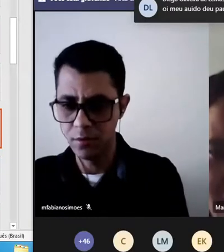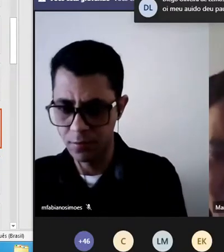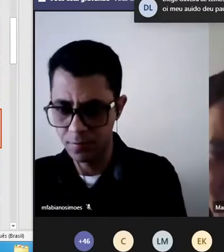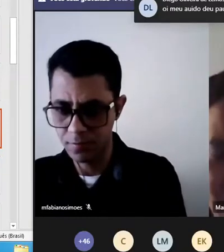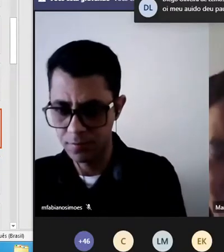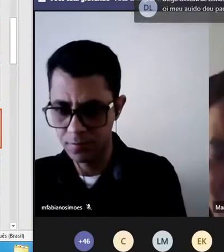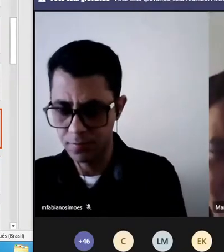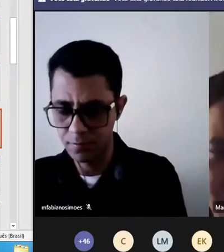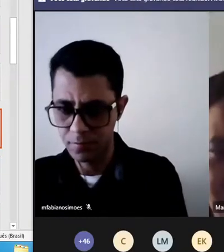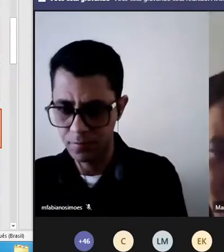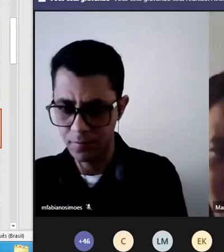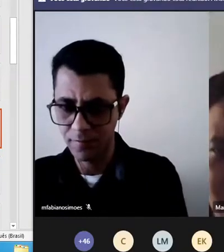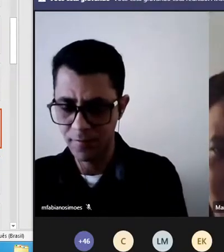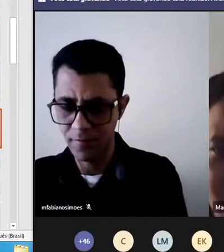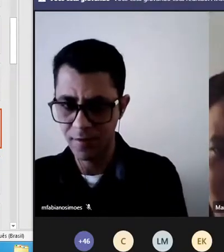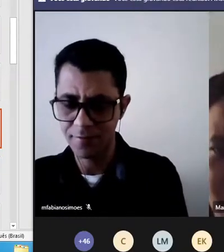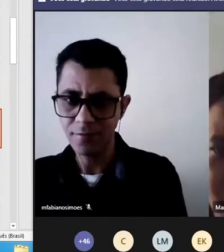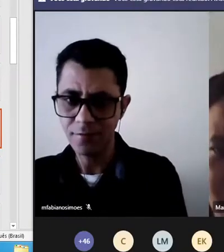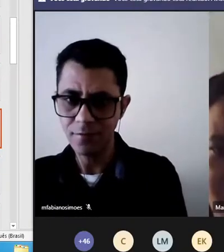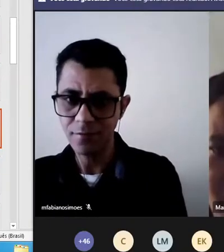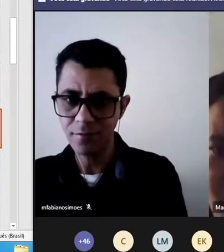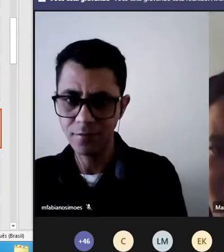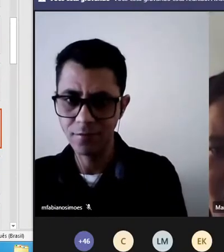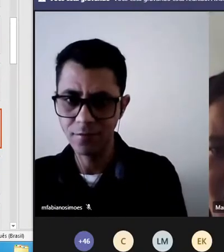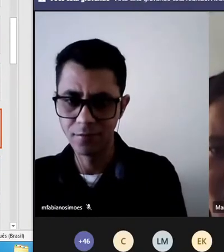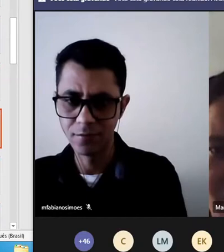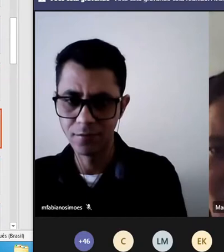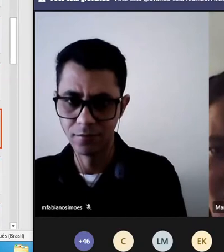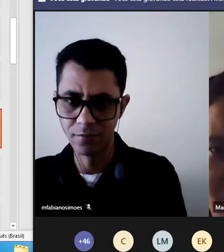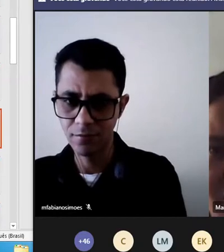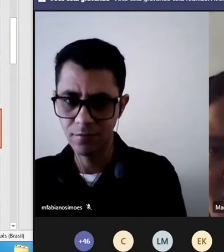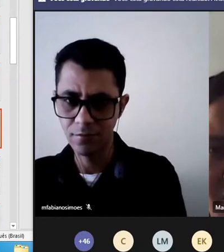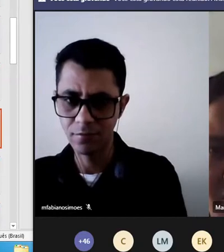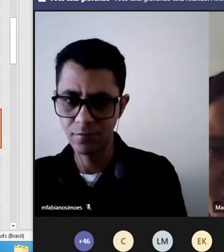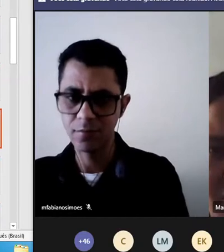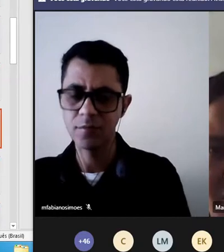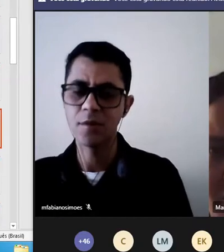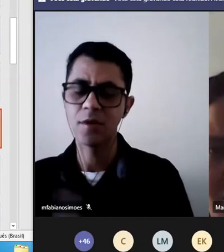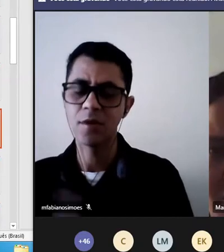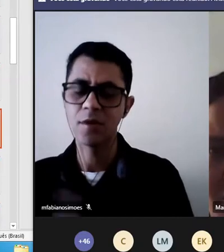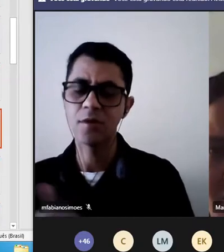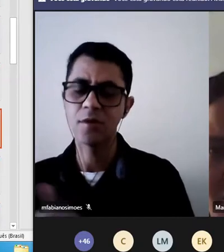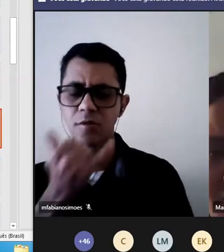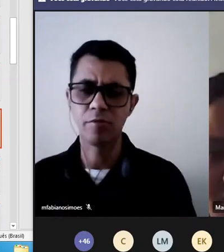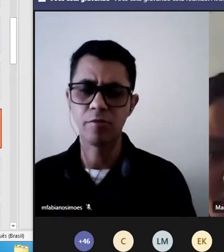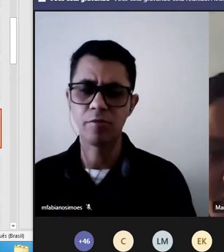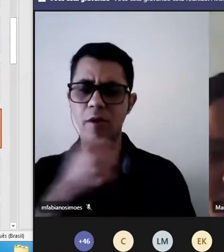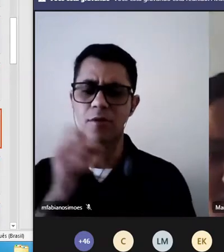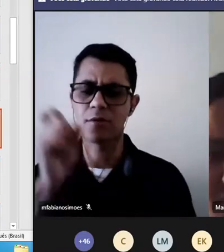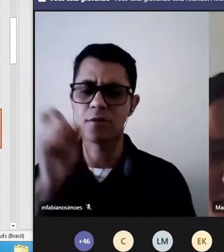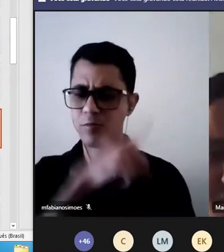Meu áudio deu pau. Tô vendo aqui, ele escreveu, gente. Desculpa, meu áudio deu pau.